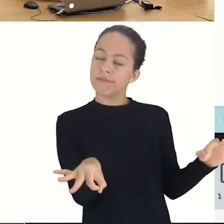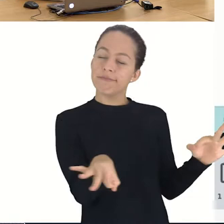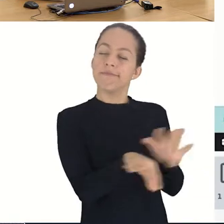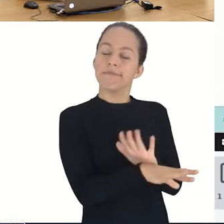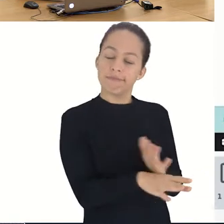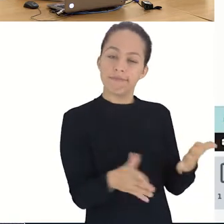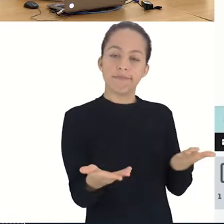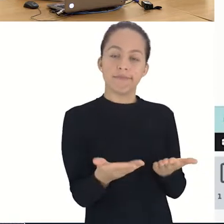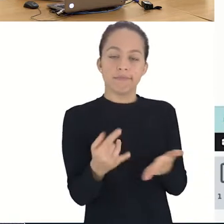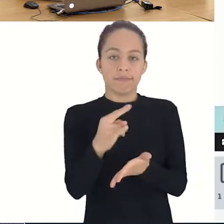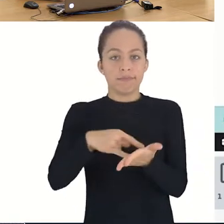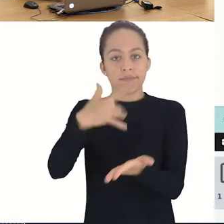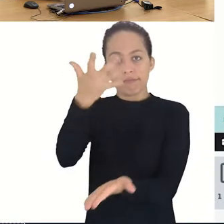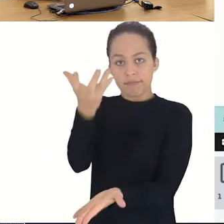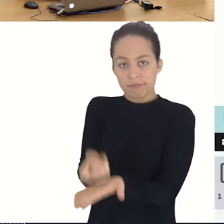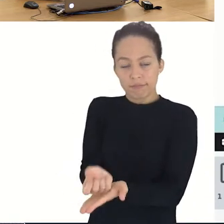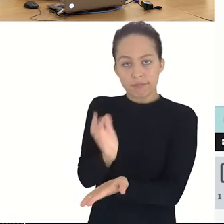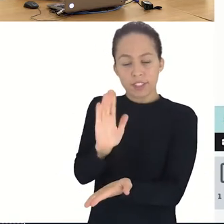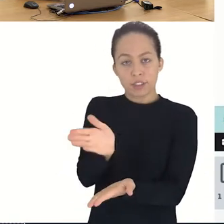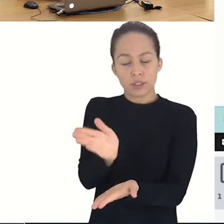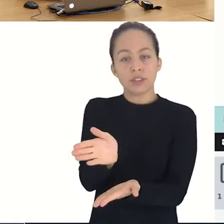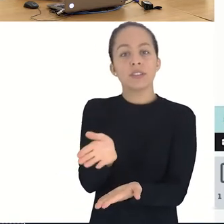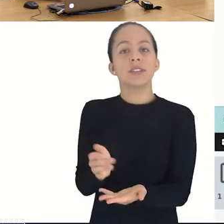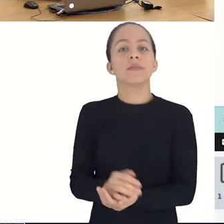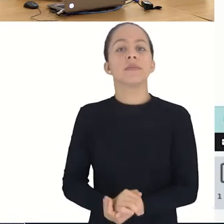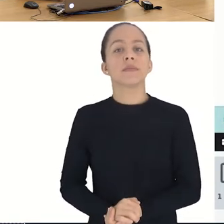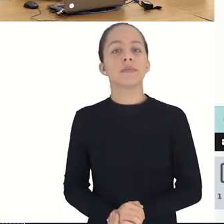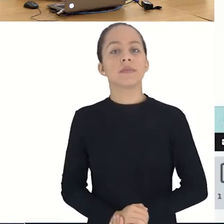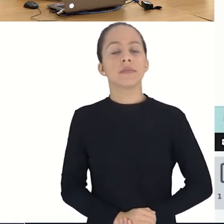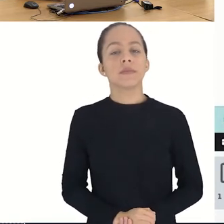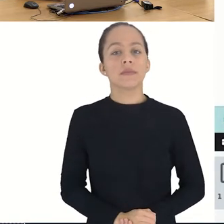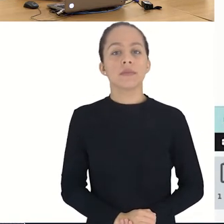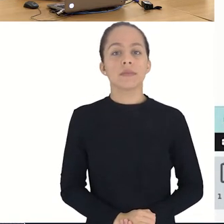O sorteio já foi realizado, o arquivo já foi feito download.